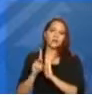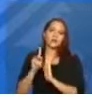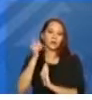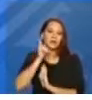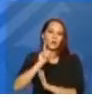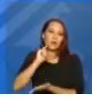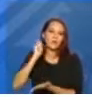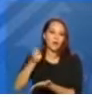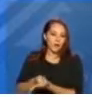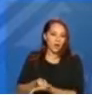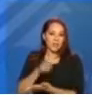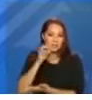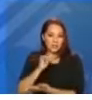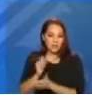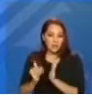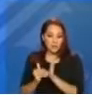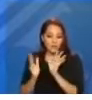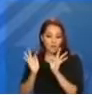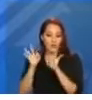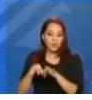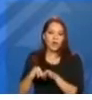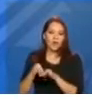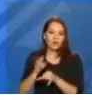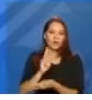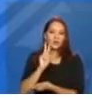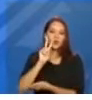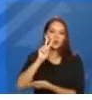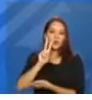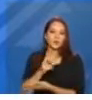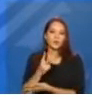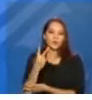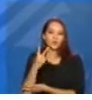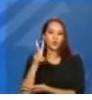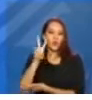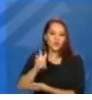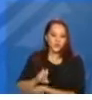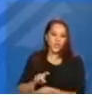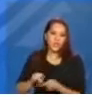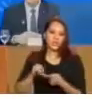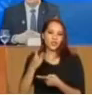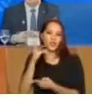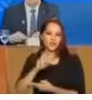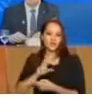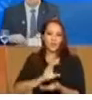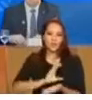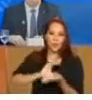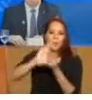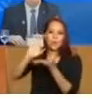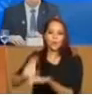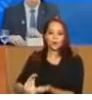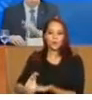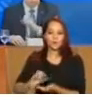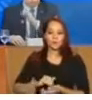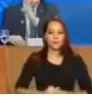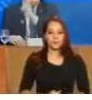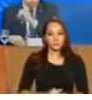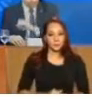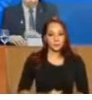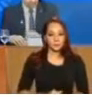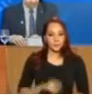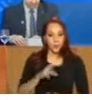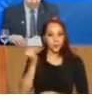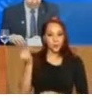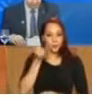pagar. Se chegar no final, receberá 2 vezes ou 3 vezes de uma vez só. E é importante deixar claro